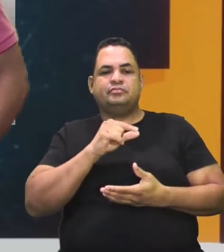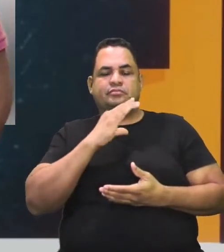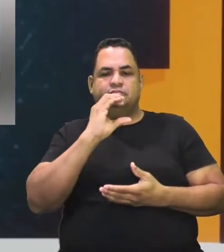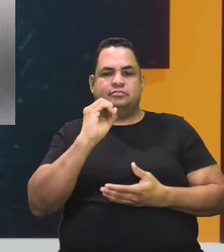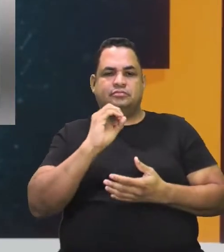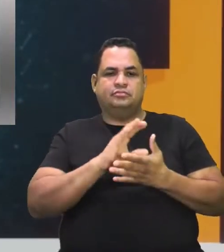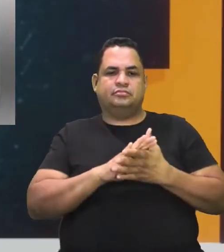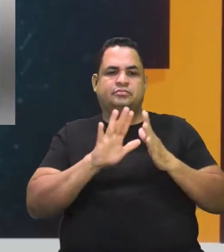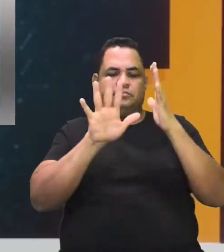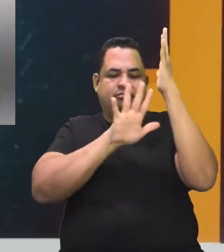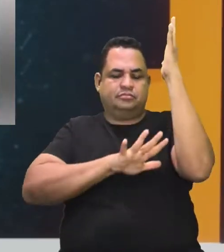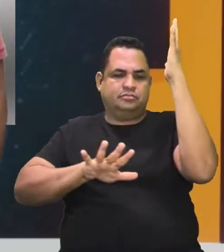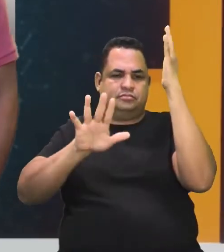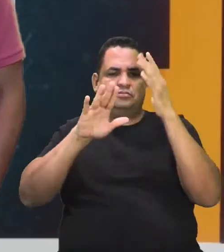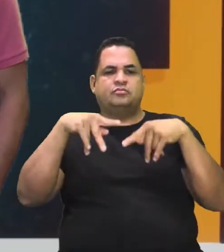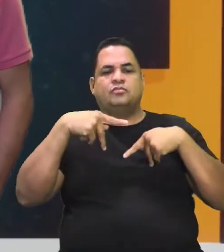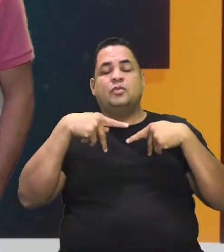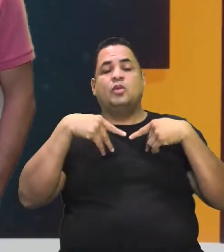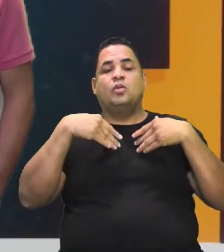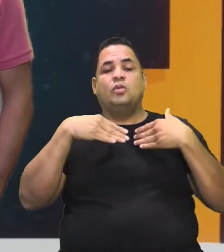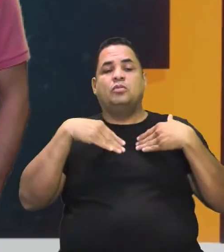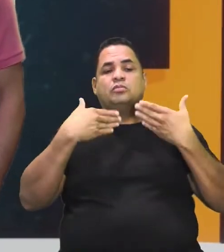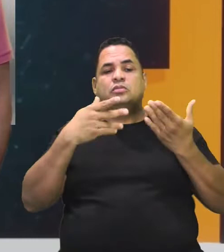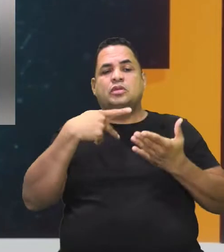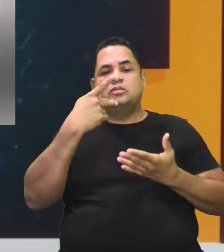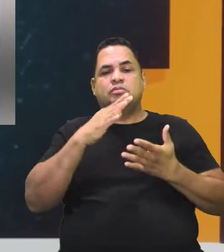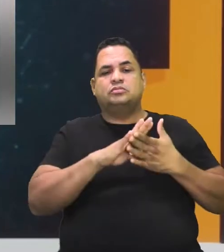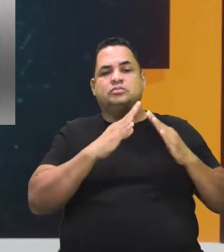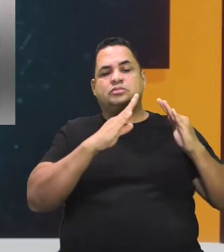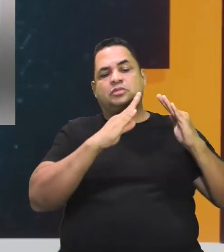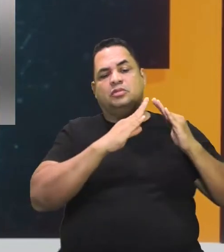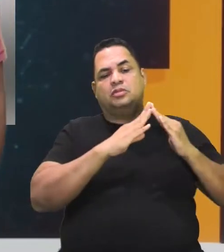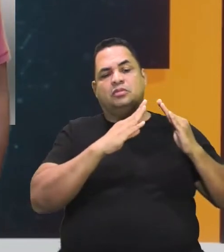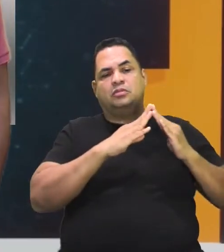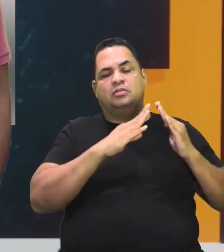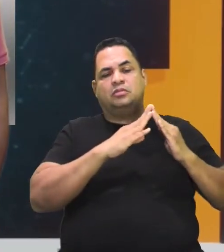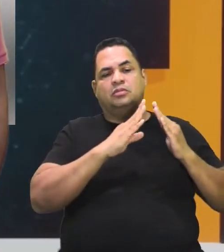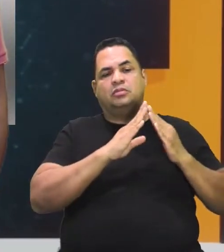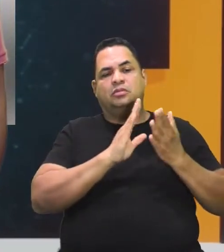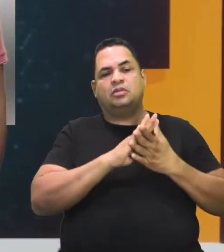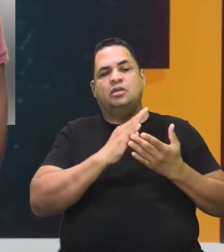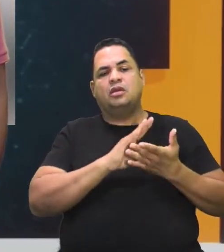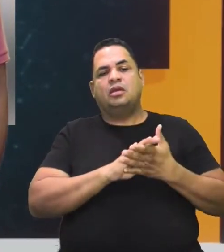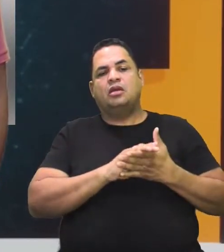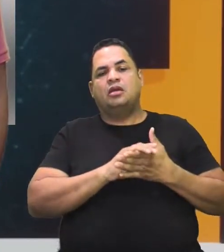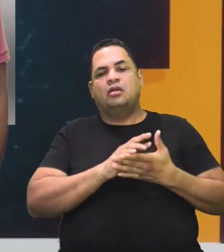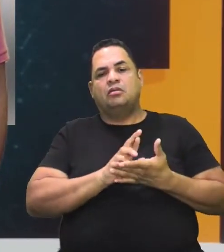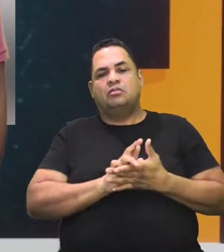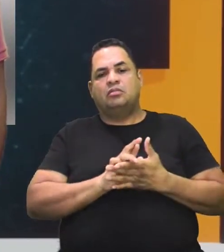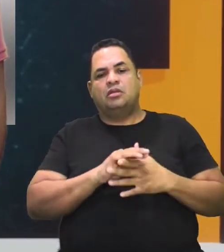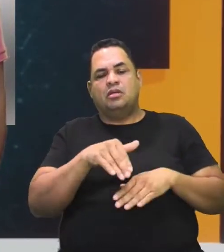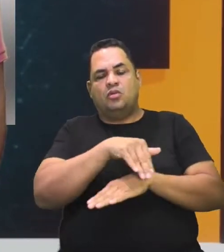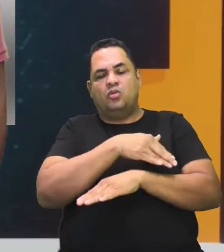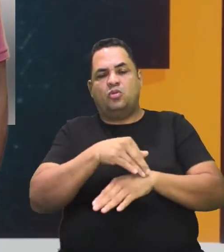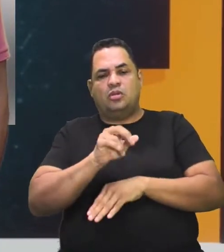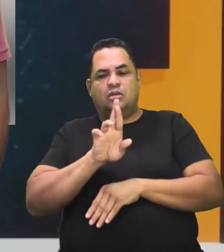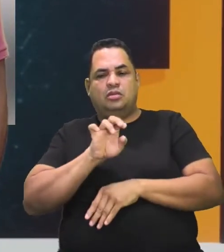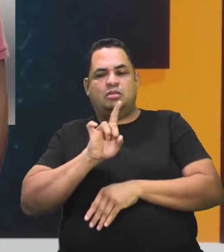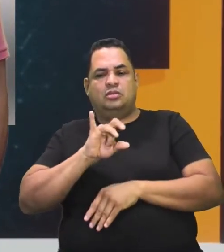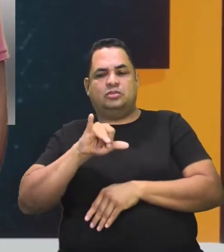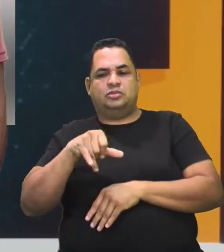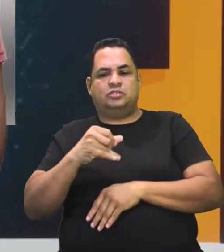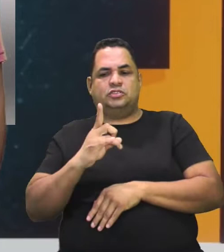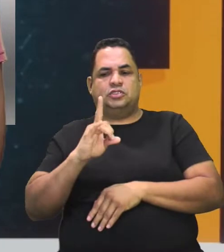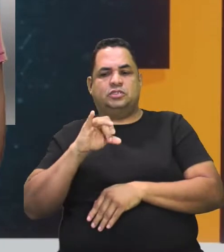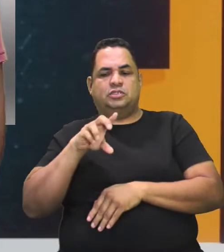cartesiano. Isso mesmo, né? Porque assim, quando eu falo para vocês, eu moro na Avenida Rio de Janeiro, essa informação é suficiente para vocês encontrarem minha casa?